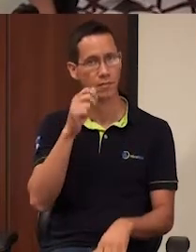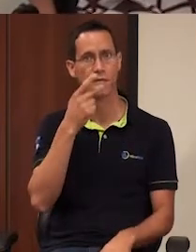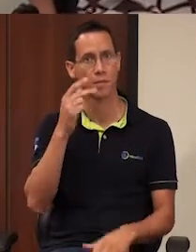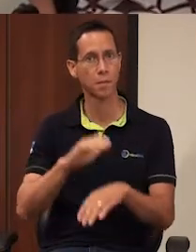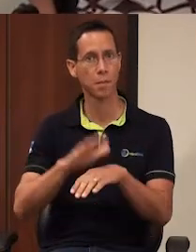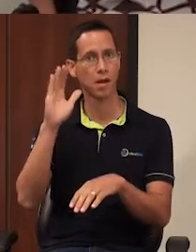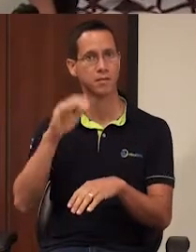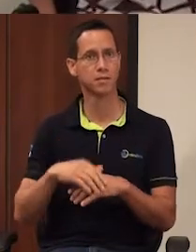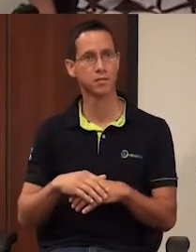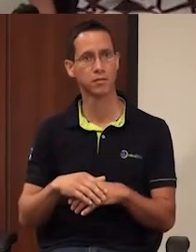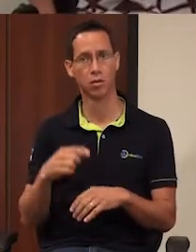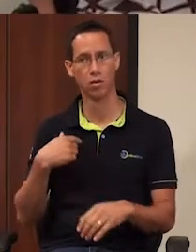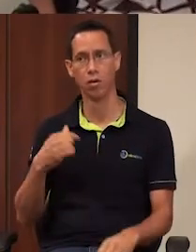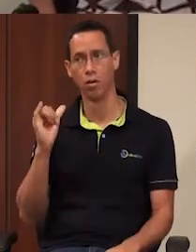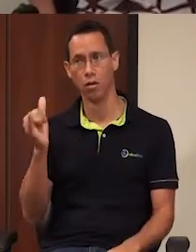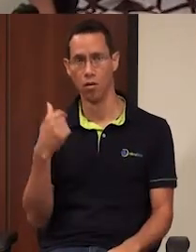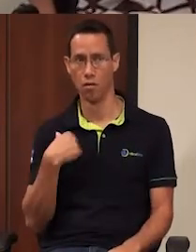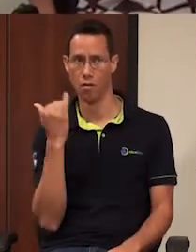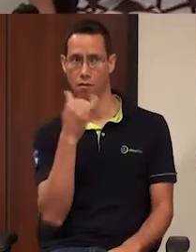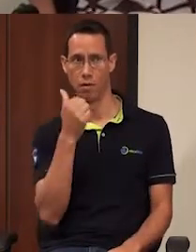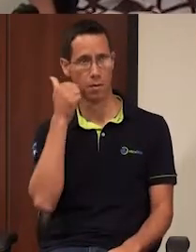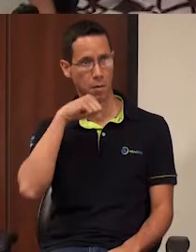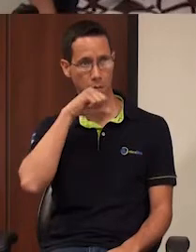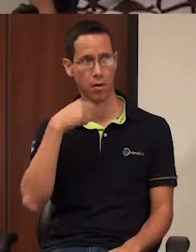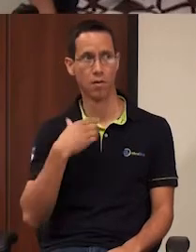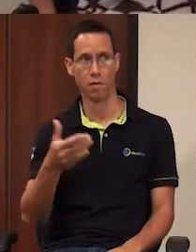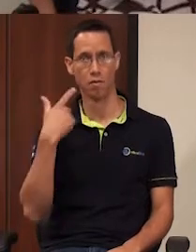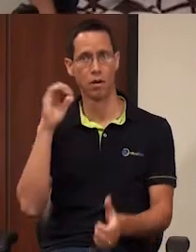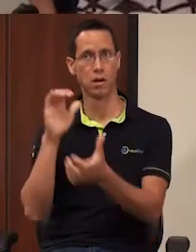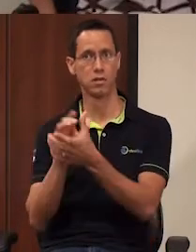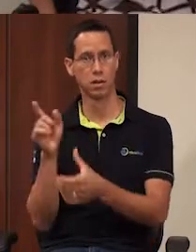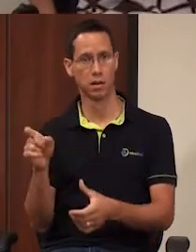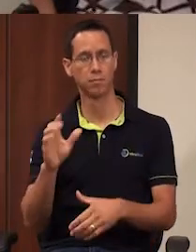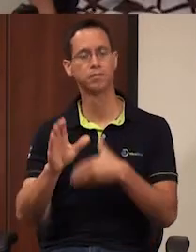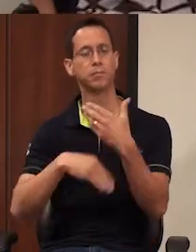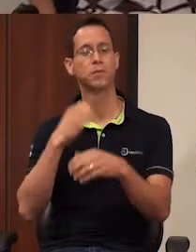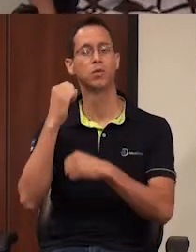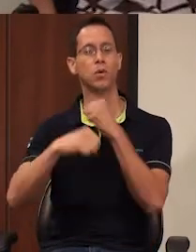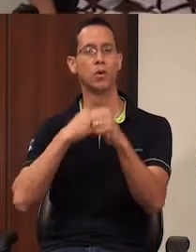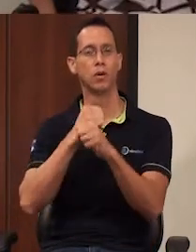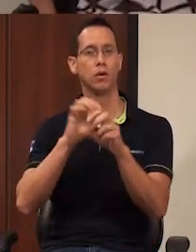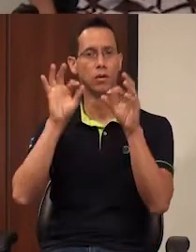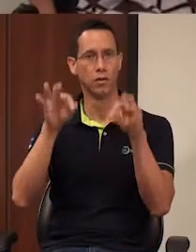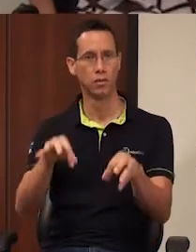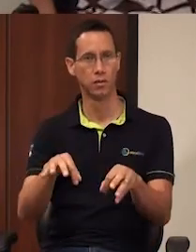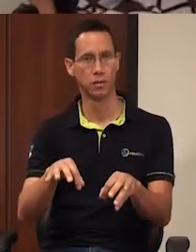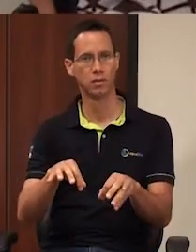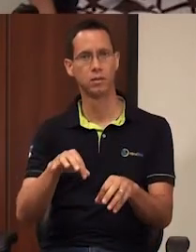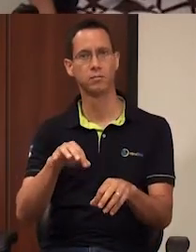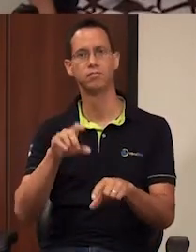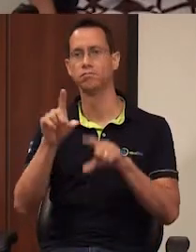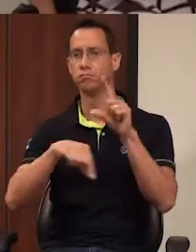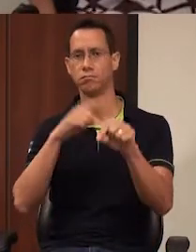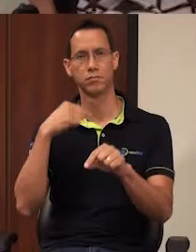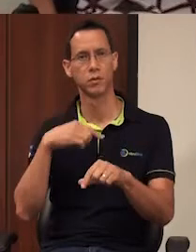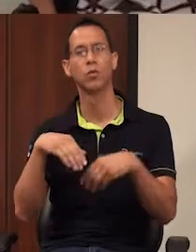mais, ela falou para ela, olha, eu contei para minha mãe que eu vou casar com ele. Bom, chegou no fim do ano, as crianças escolhiam, diziam com quais amiguinhos